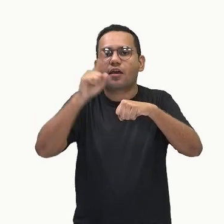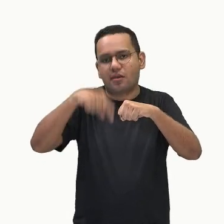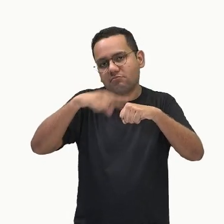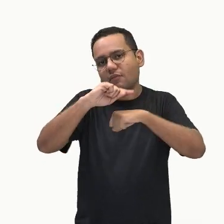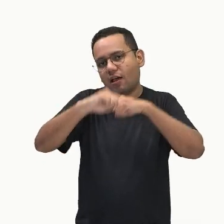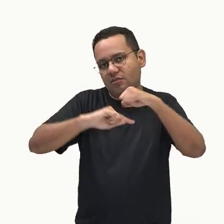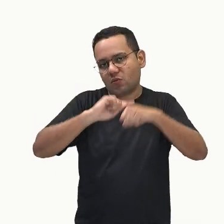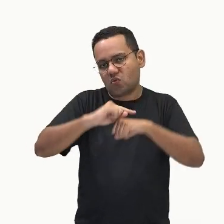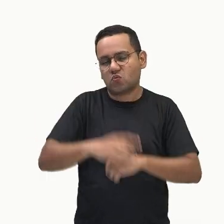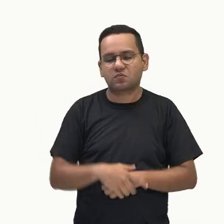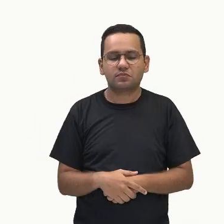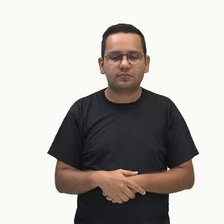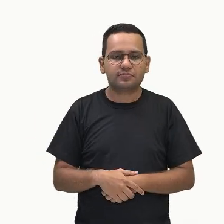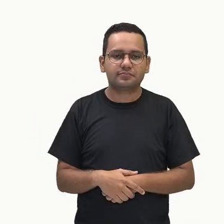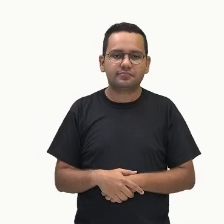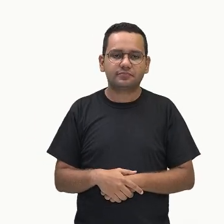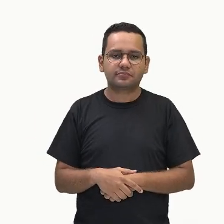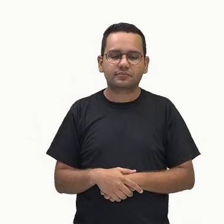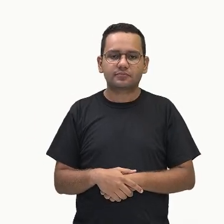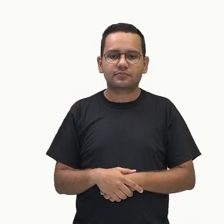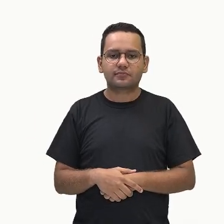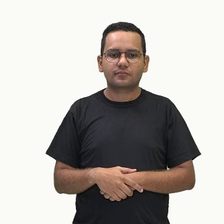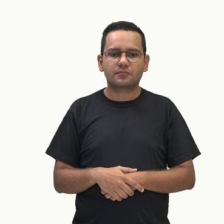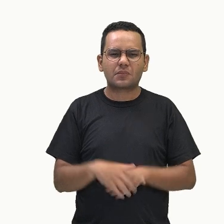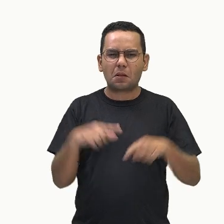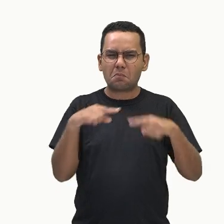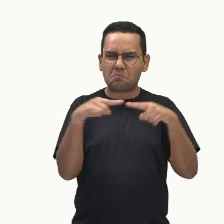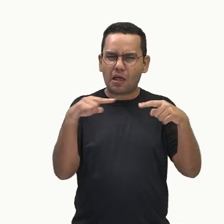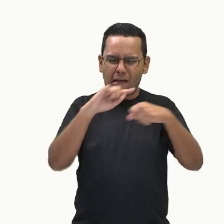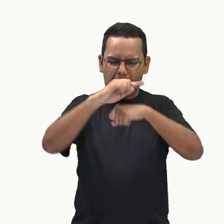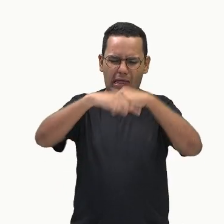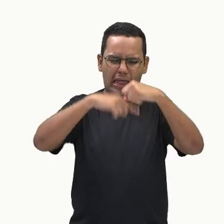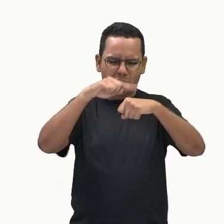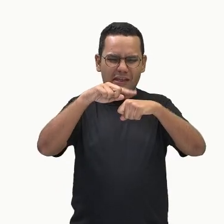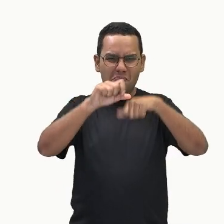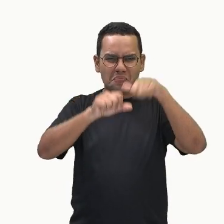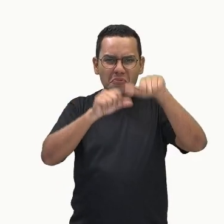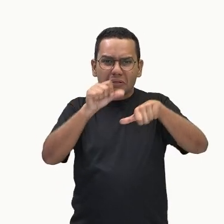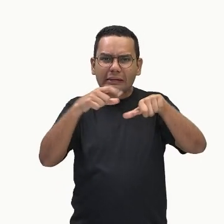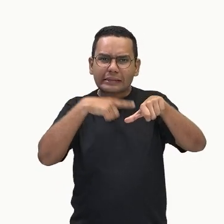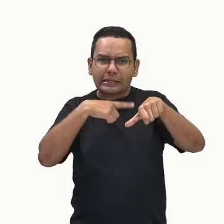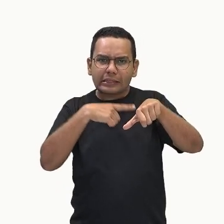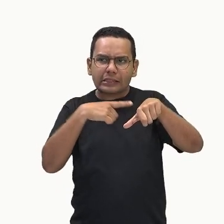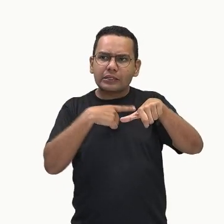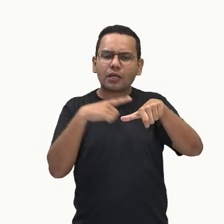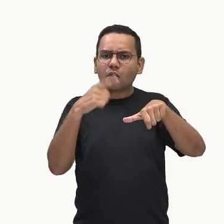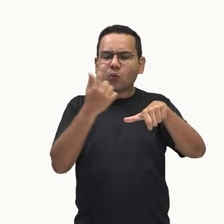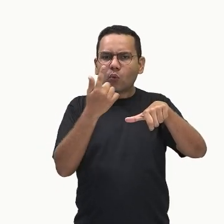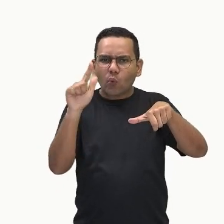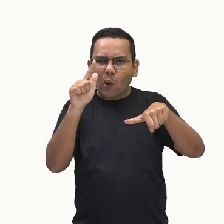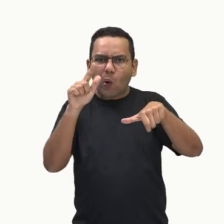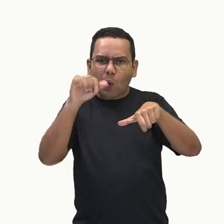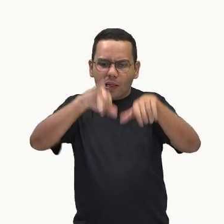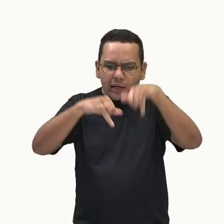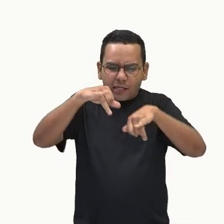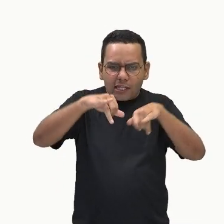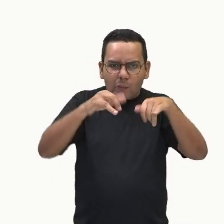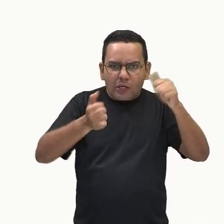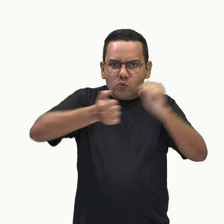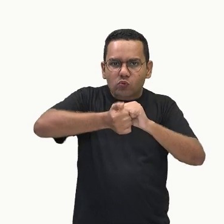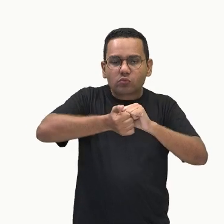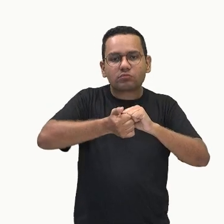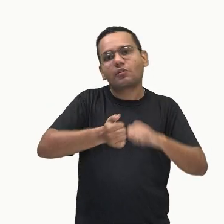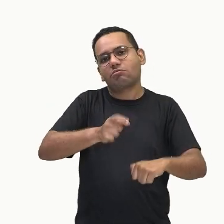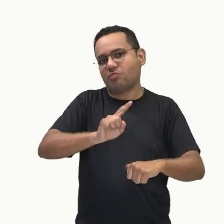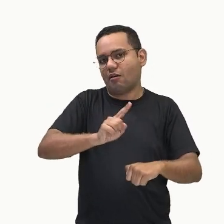átomos, eles não se alteram quando formam componentes químicos. Os